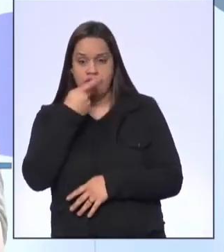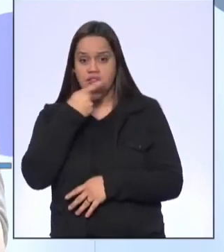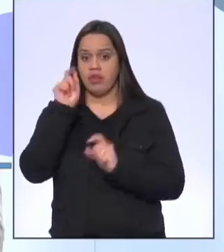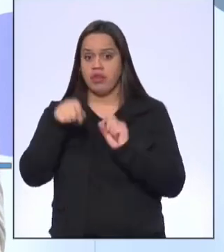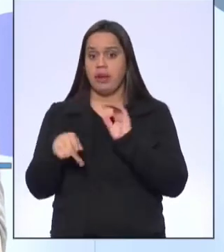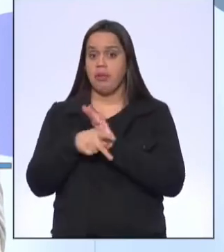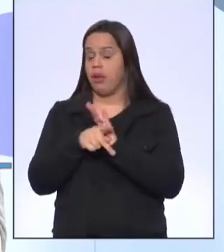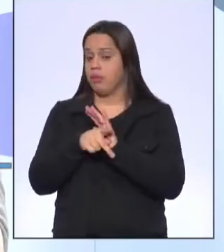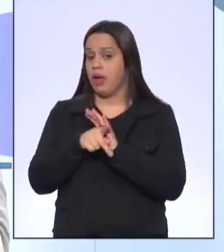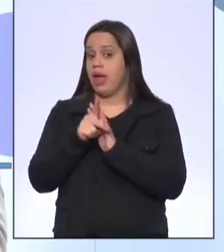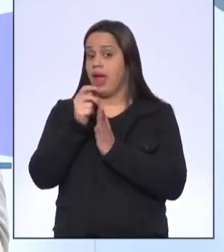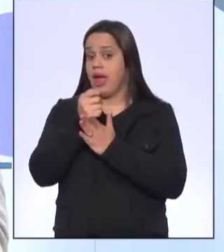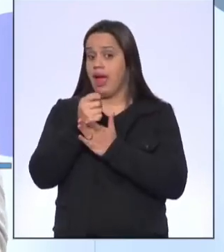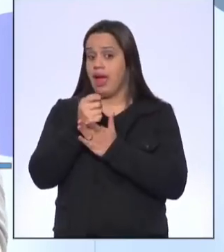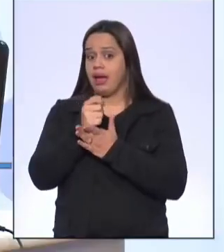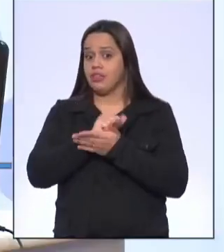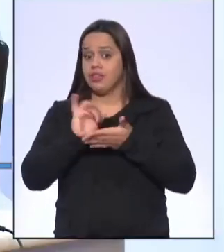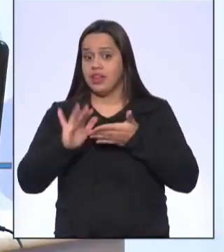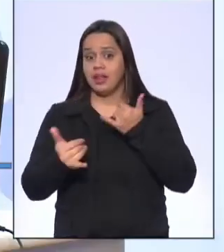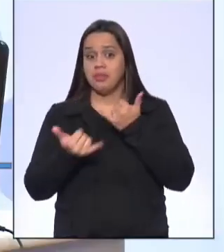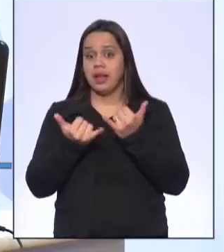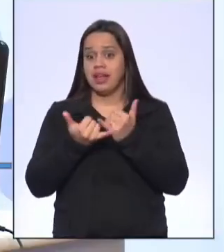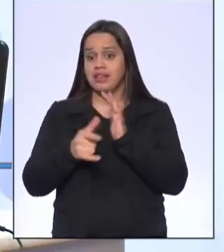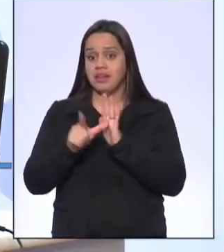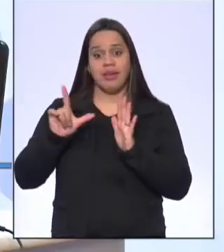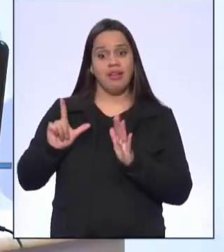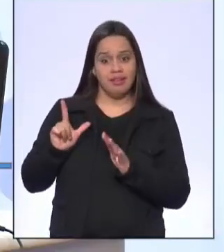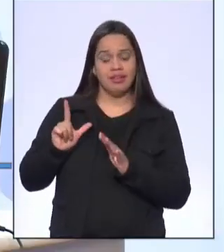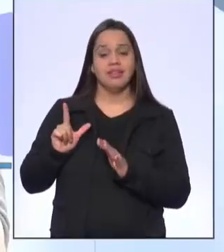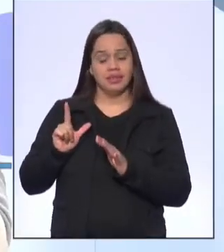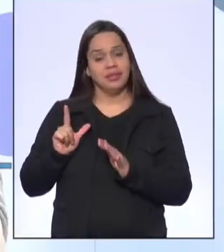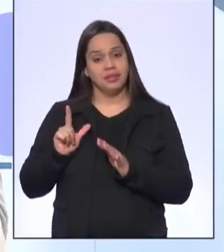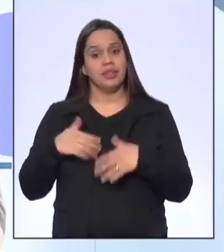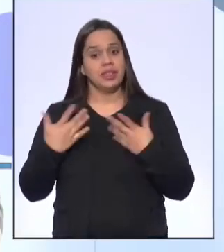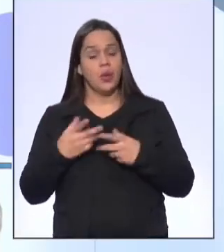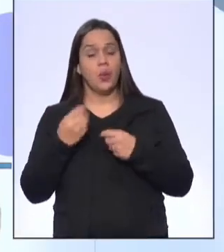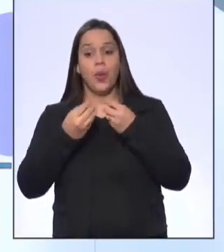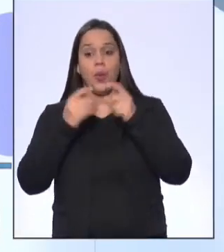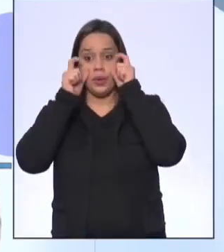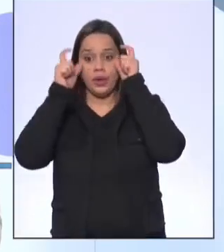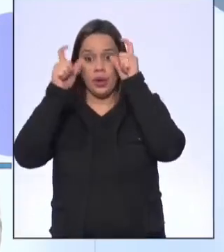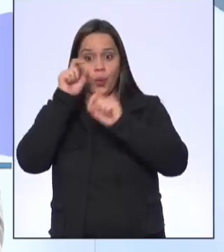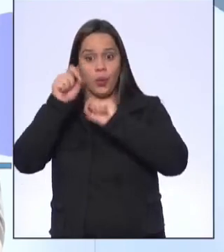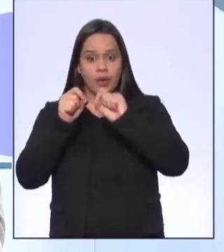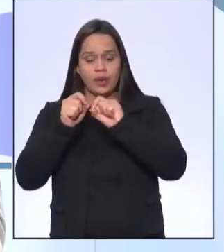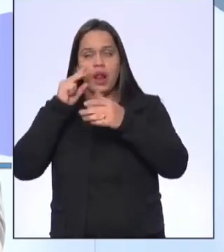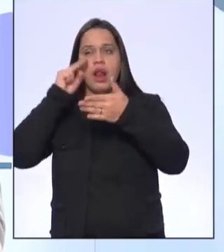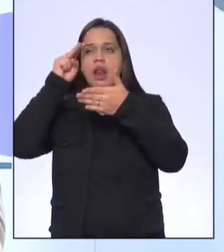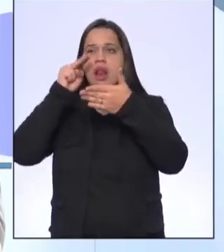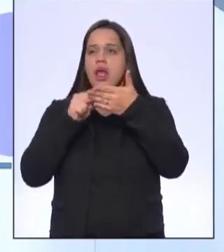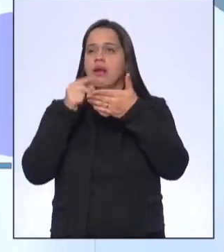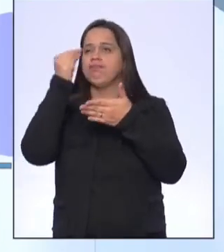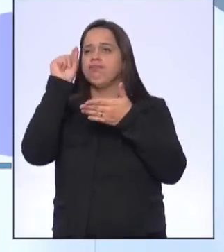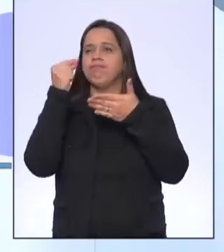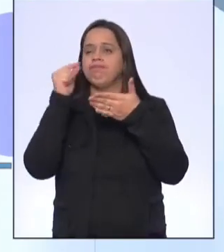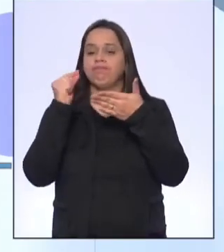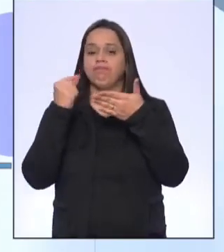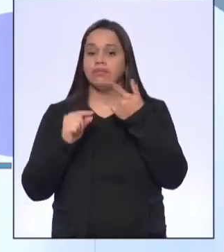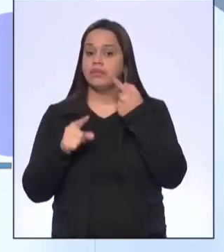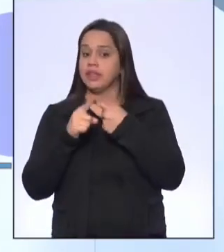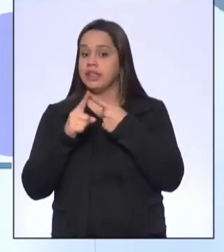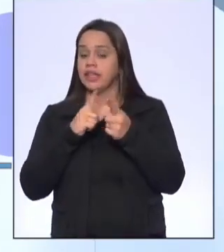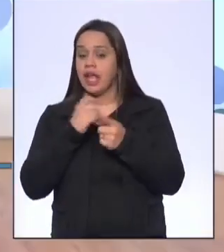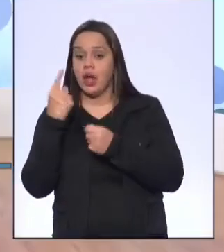questão semelhante à que foi passada anteriormente. Isso mesmo. Então, assim, é interessante a gente fazer uma leitura e filtrar, né? Tem alguns alunos que